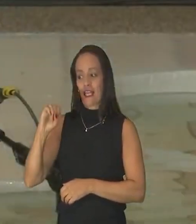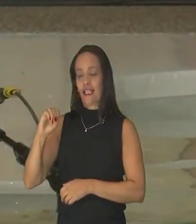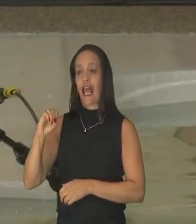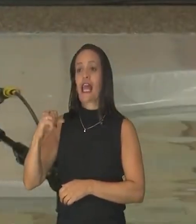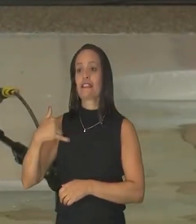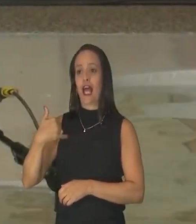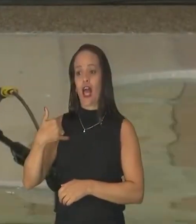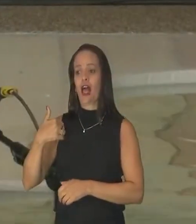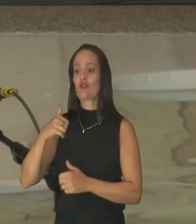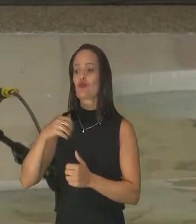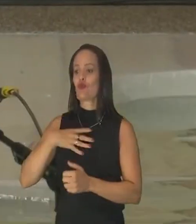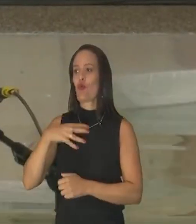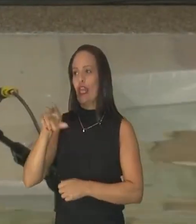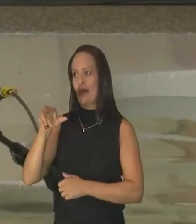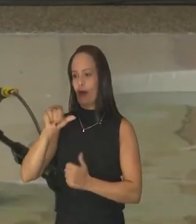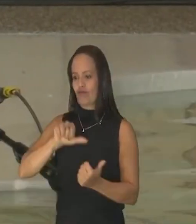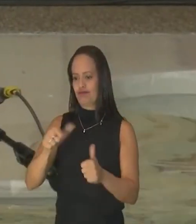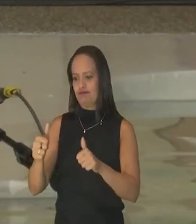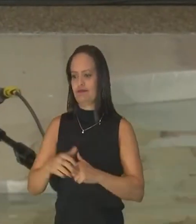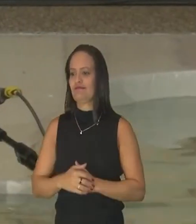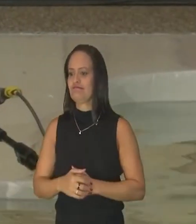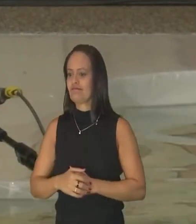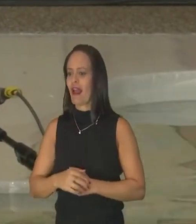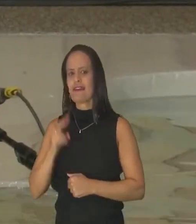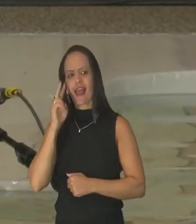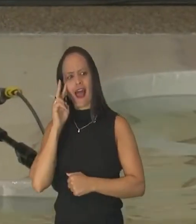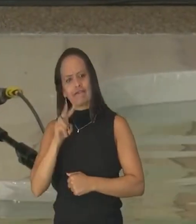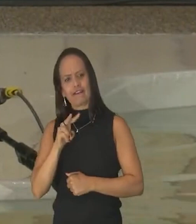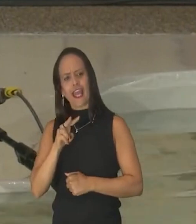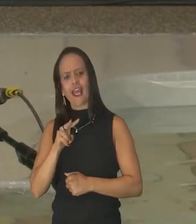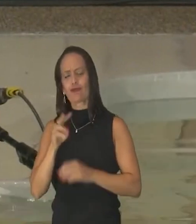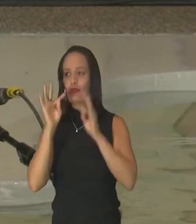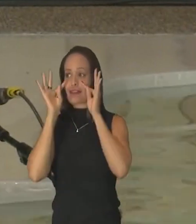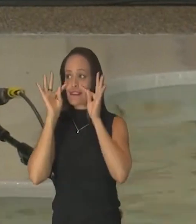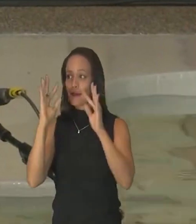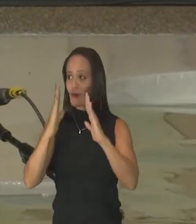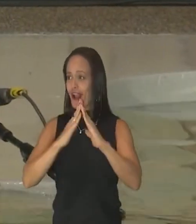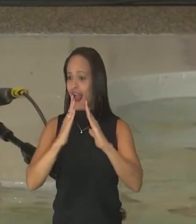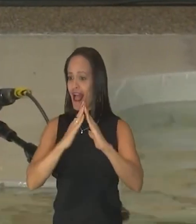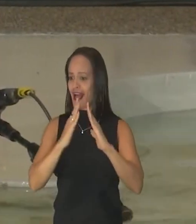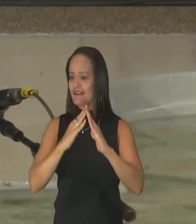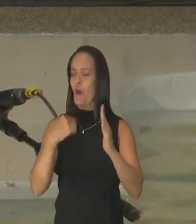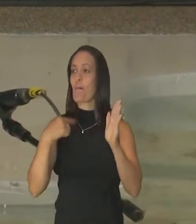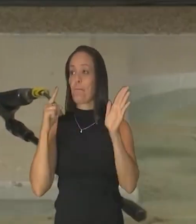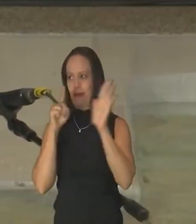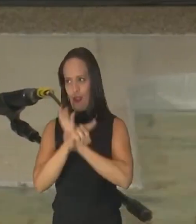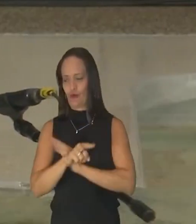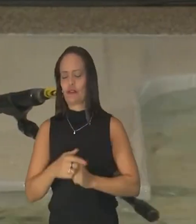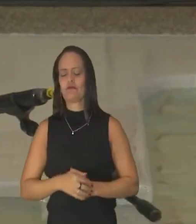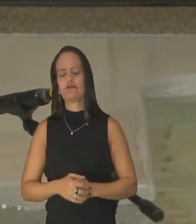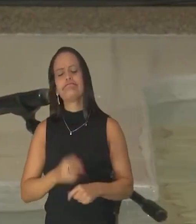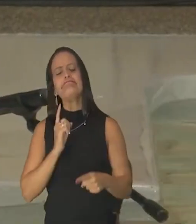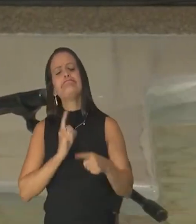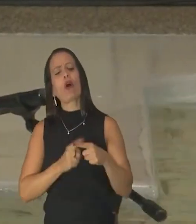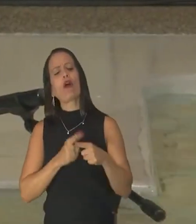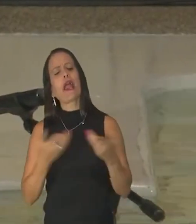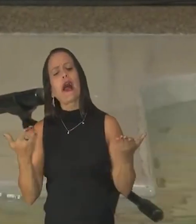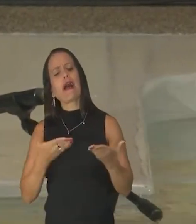anos. E ela vendo tudo isso, esse testemunho, eu fiz a pergunta: por que